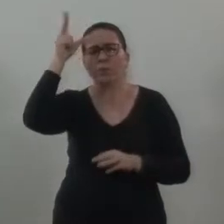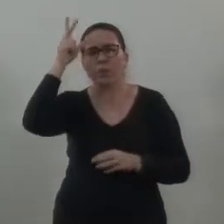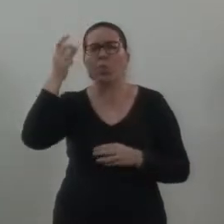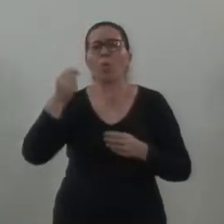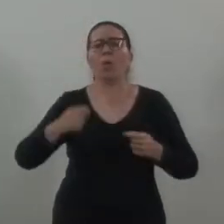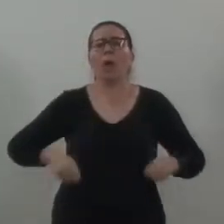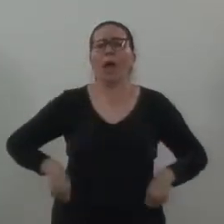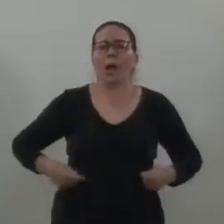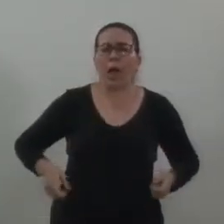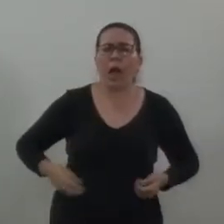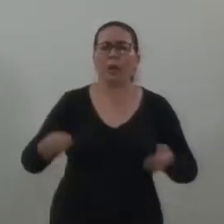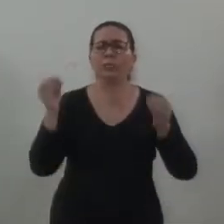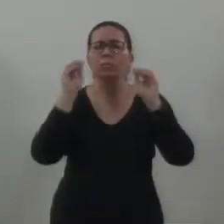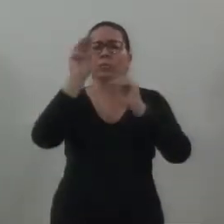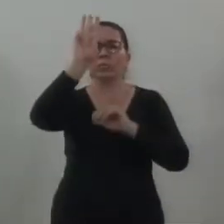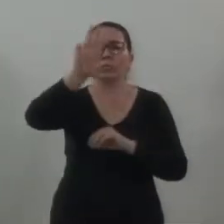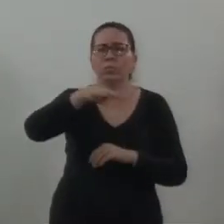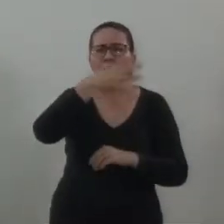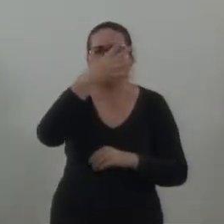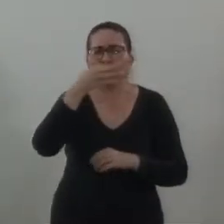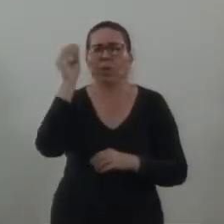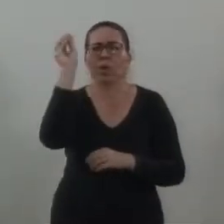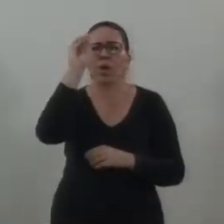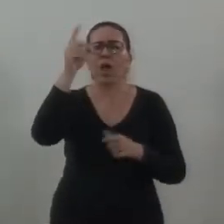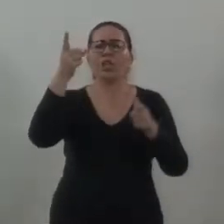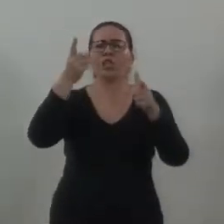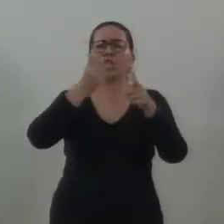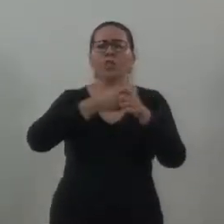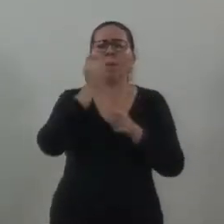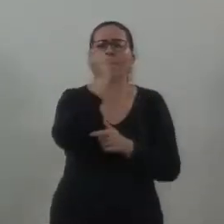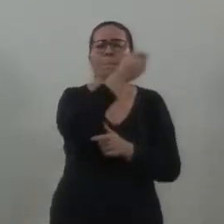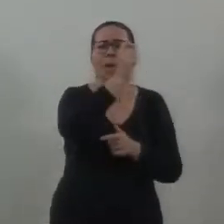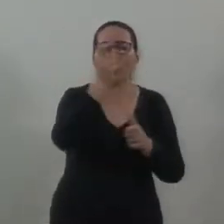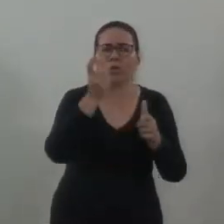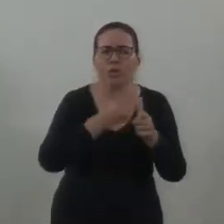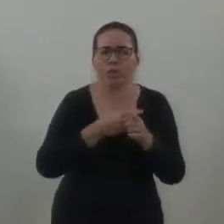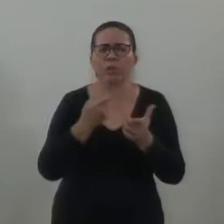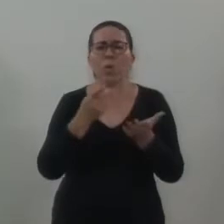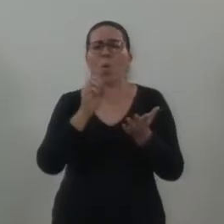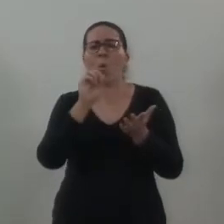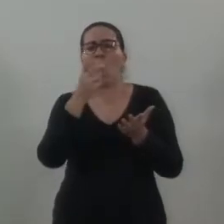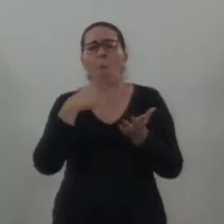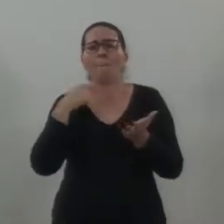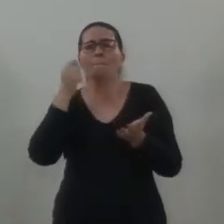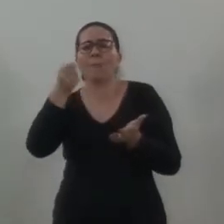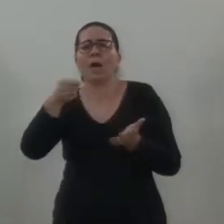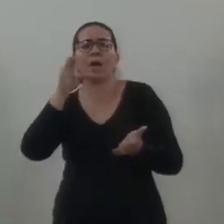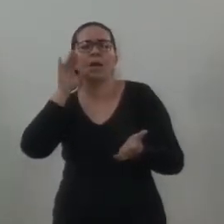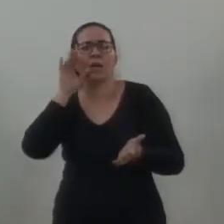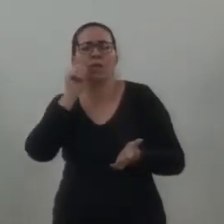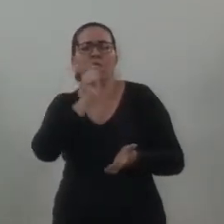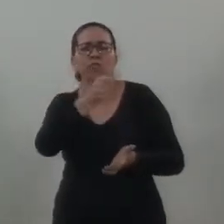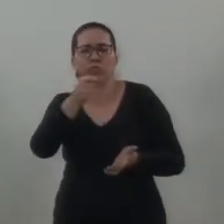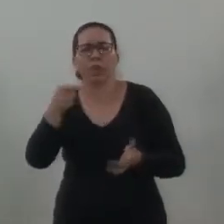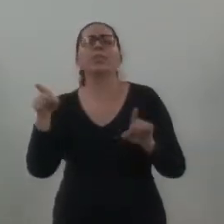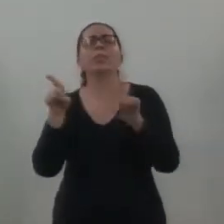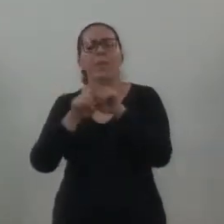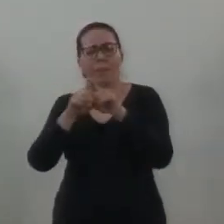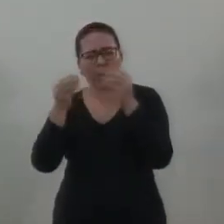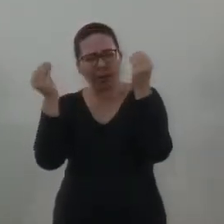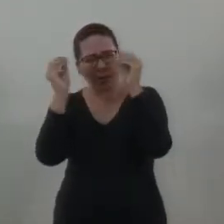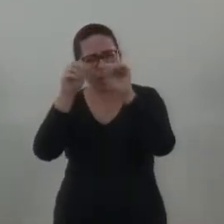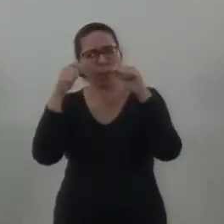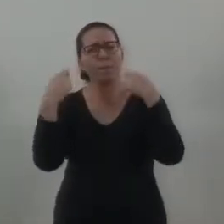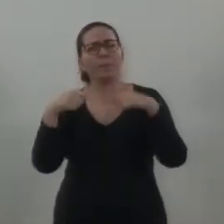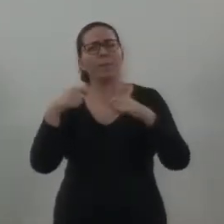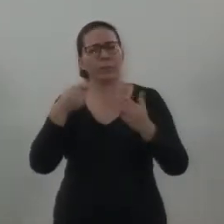como gastou. Se for em dívida, que coloca lá, foi para pagamento de dívida. Se foi para pagamento de funcionário público, que coloque lá que foi para pagamento de